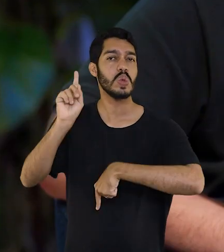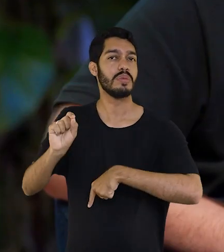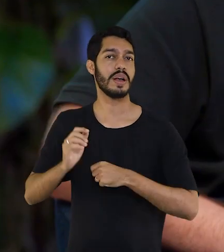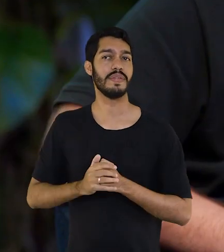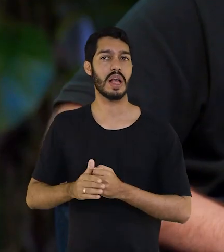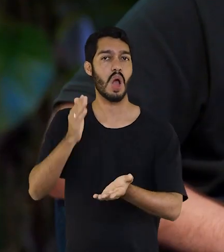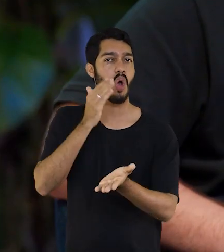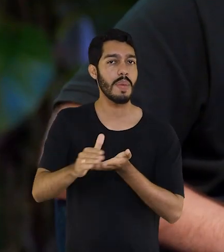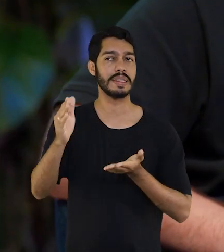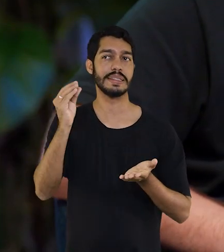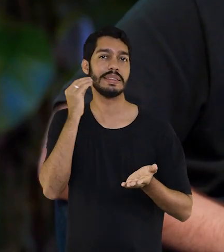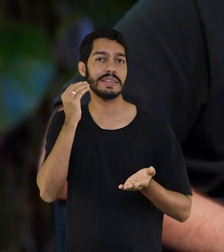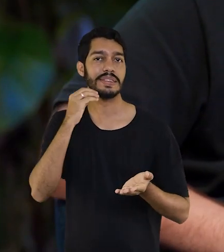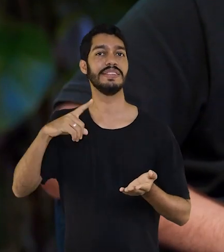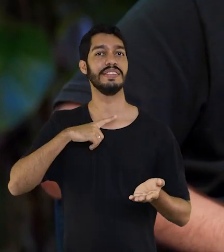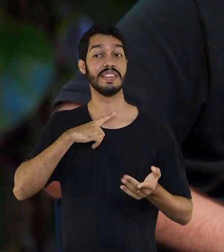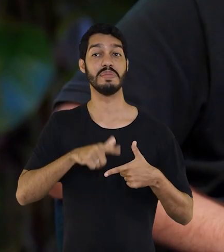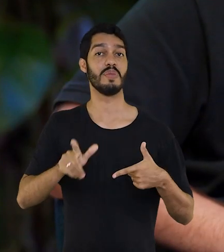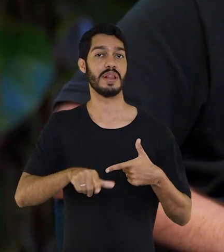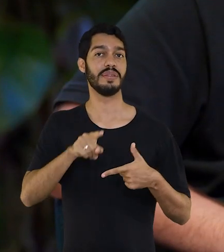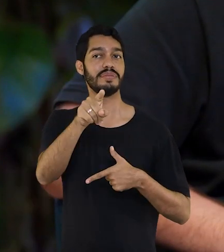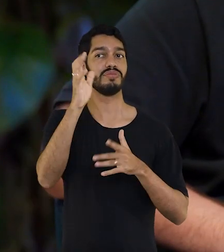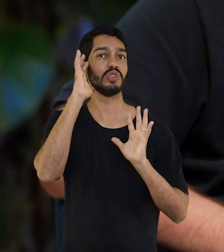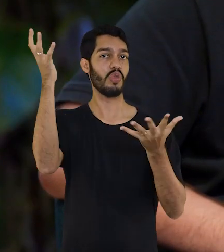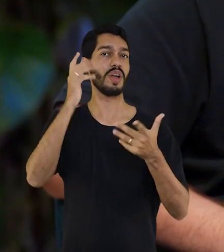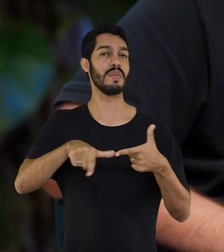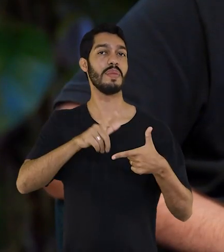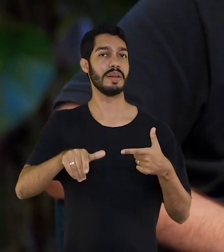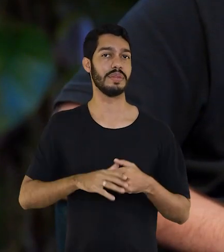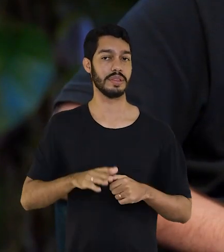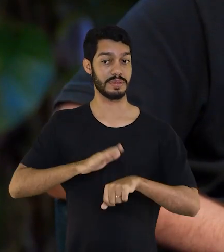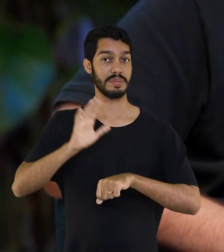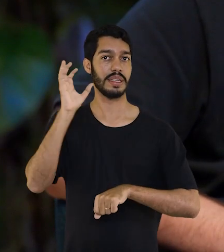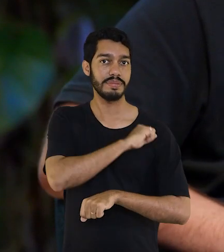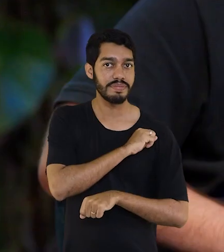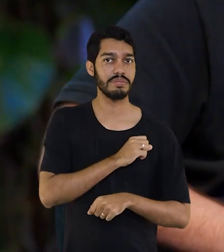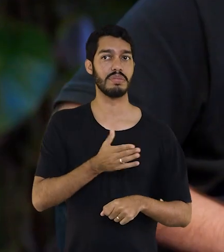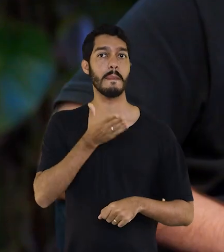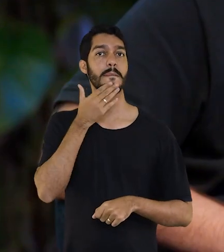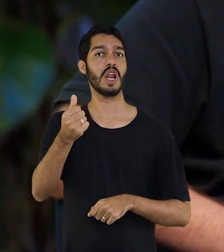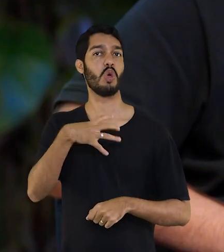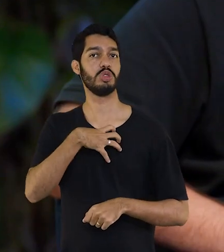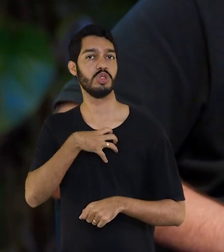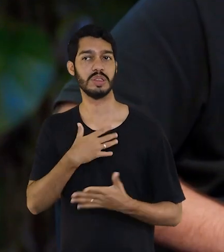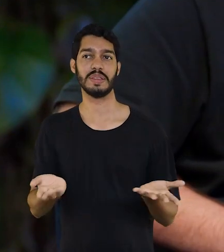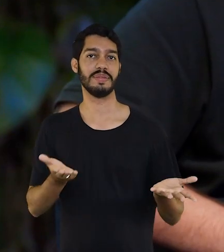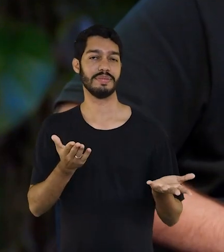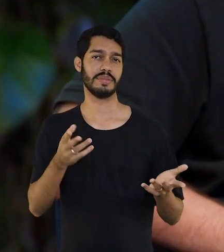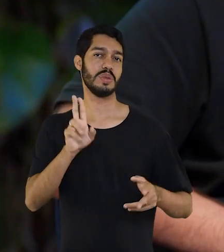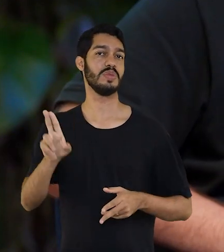o sucesso, toda iniciativa e oportunidade, ela está em um problema. Está em você resolver um problema da forma mais rápida, com a